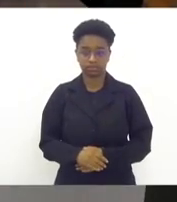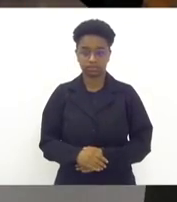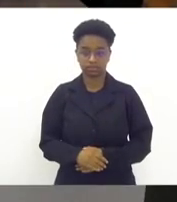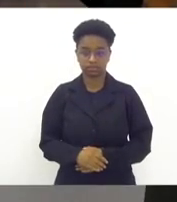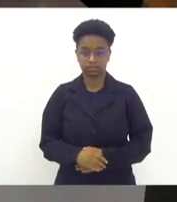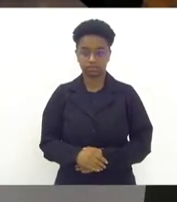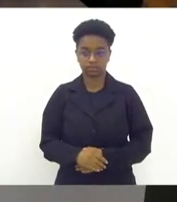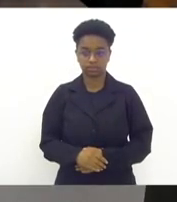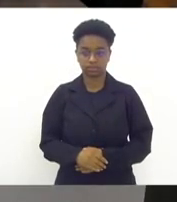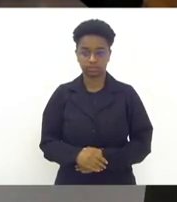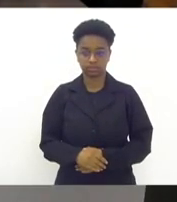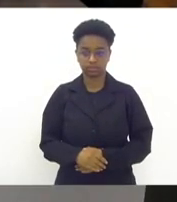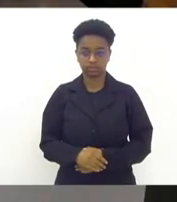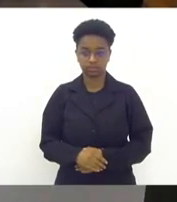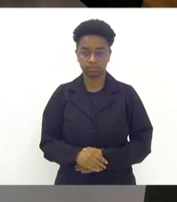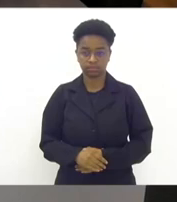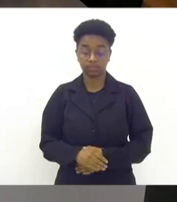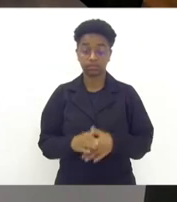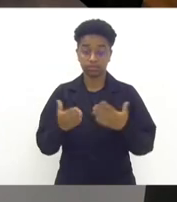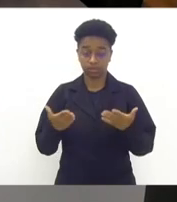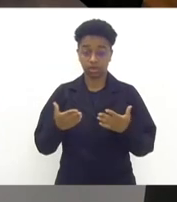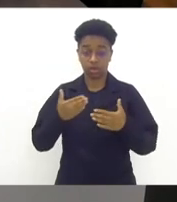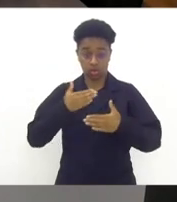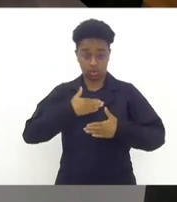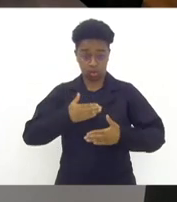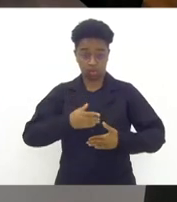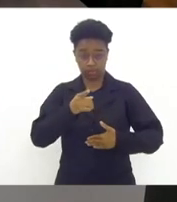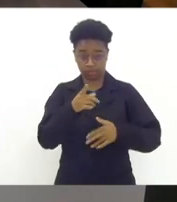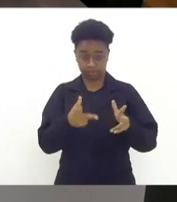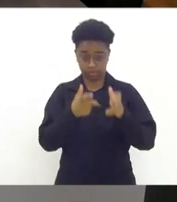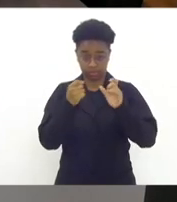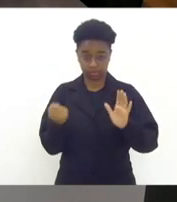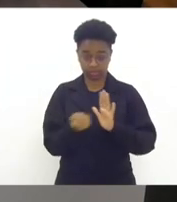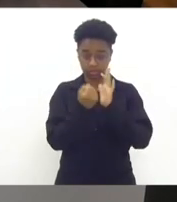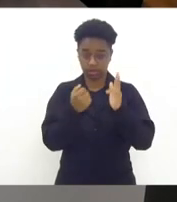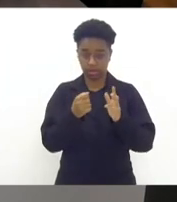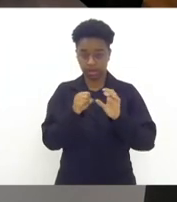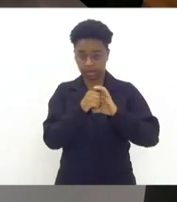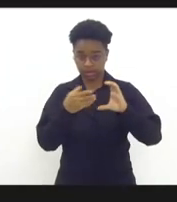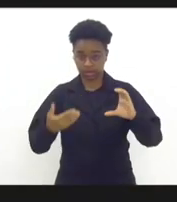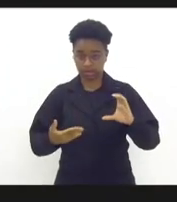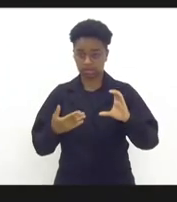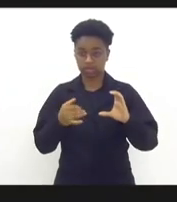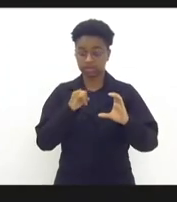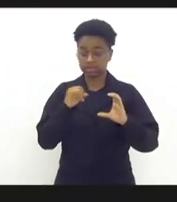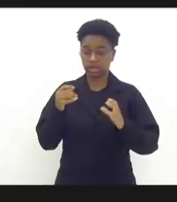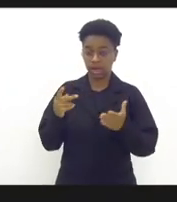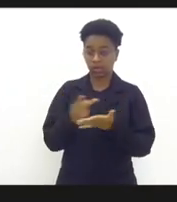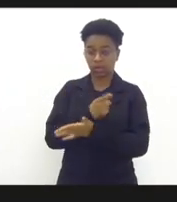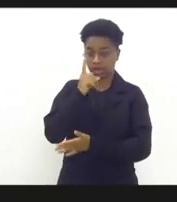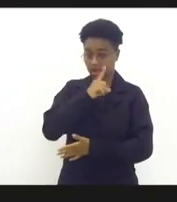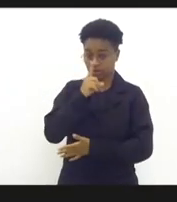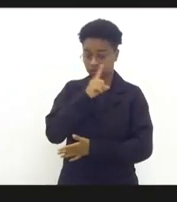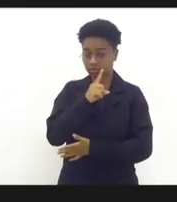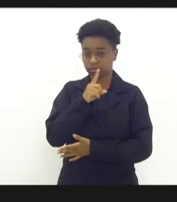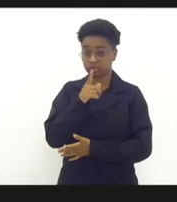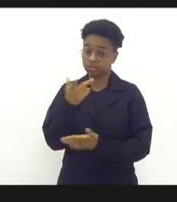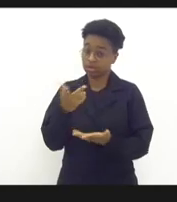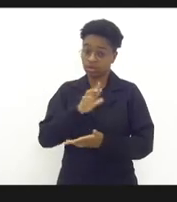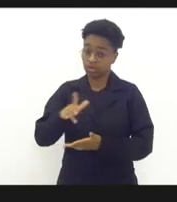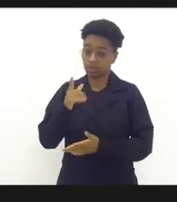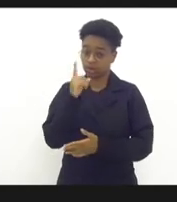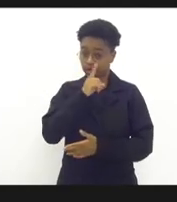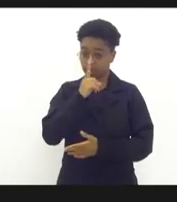Entendo. Então, há um biotipo para você característico, né? Para que erros aconteçam. Então, não é erro, né? Então, tem